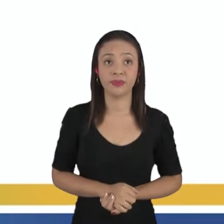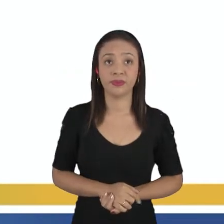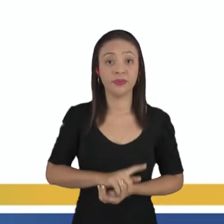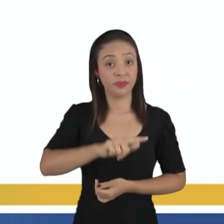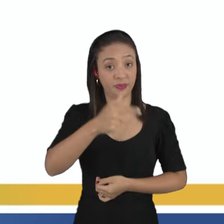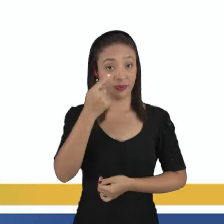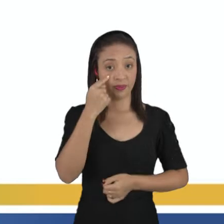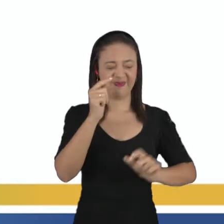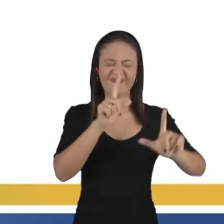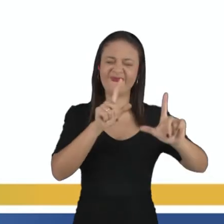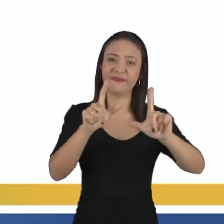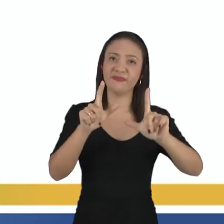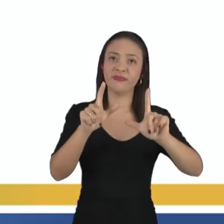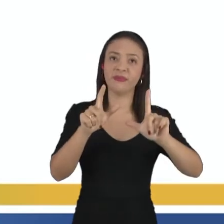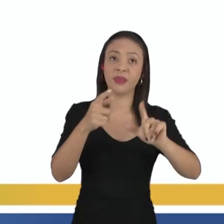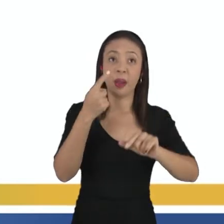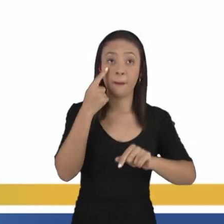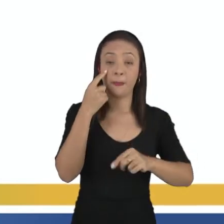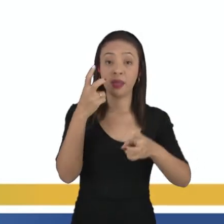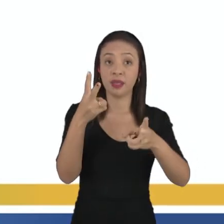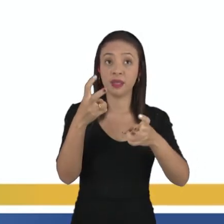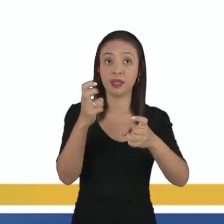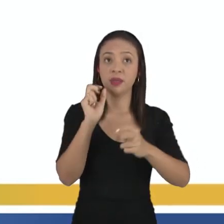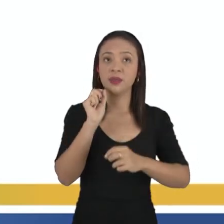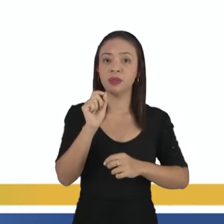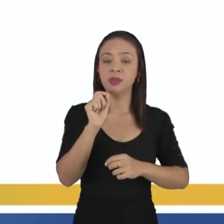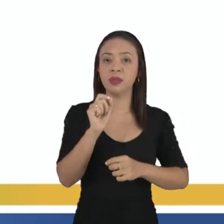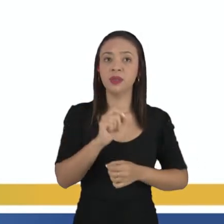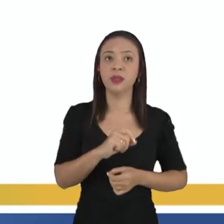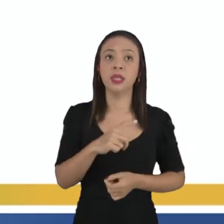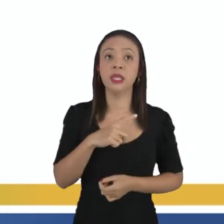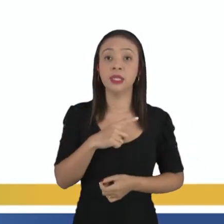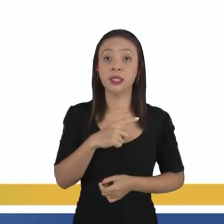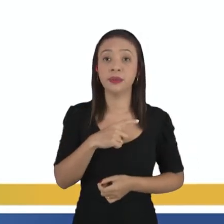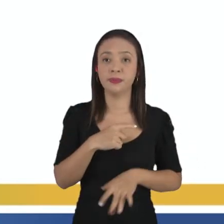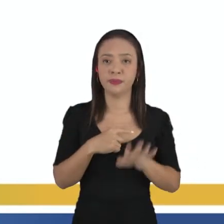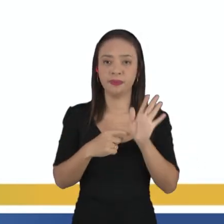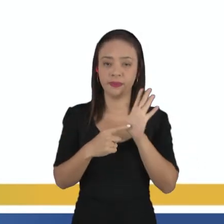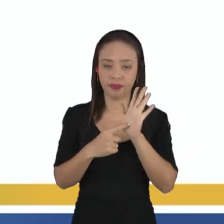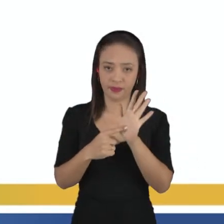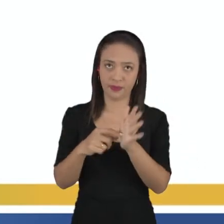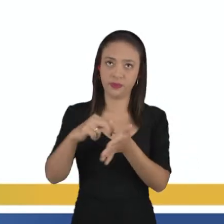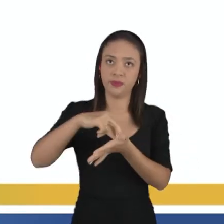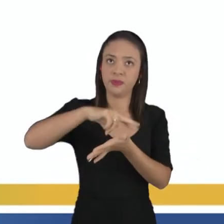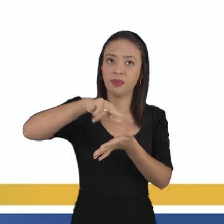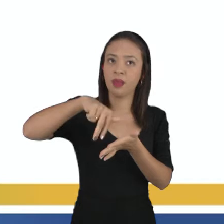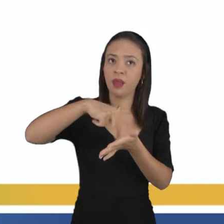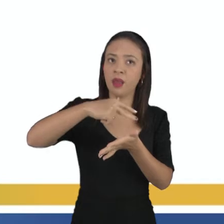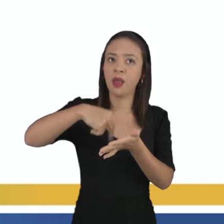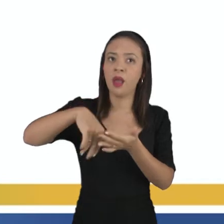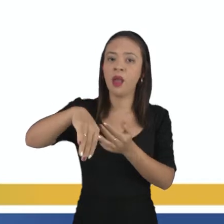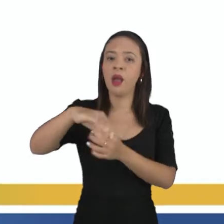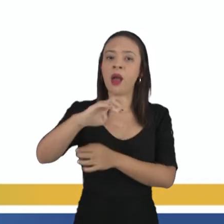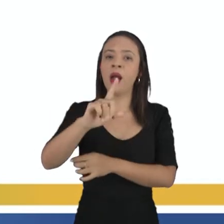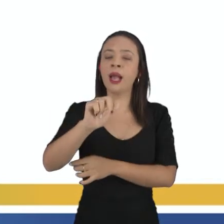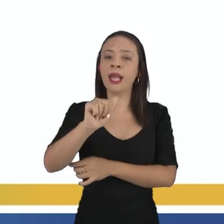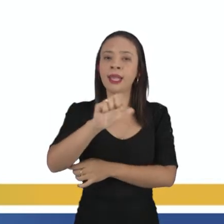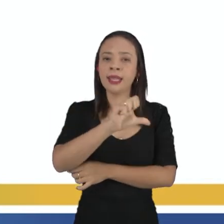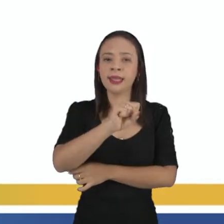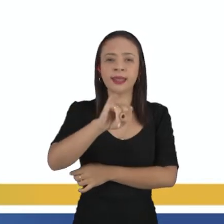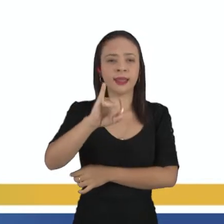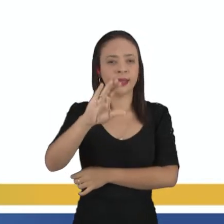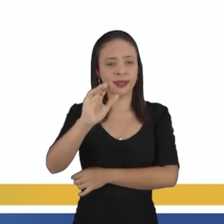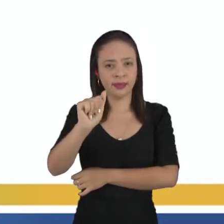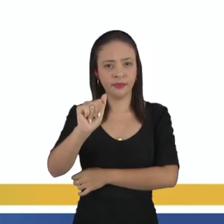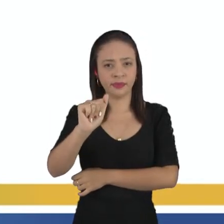No próximo slide, vocês estão vendo então uma representação da dança clássica do balé.